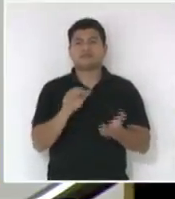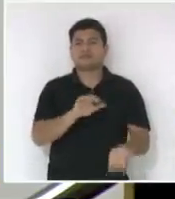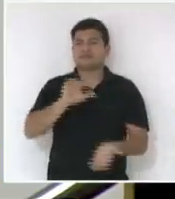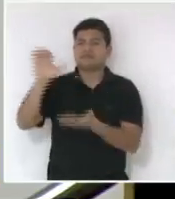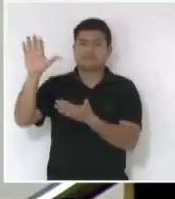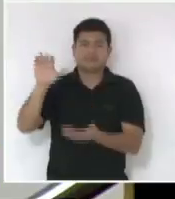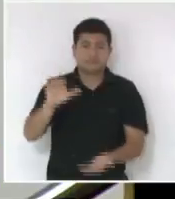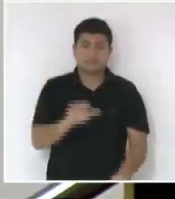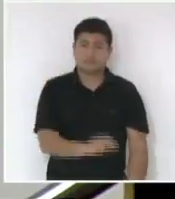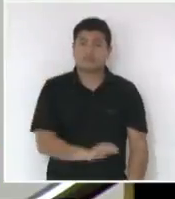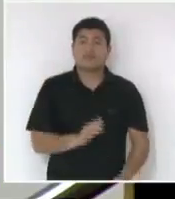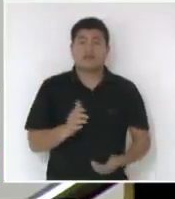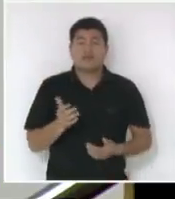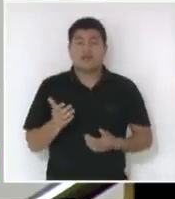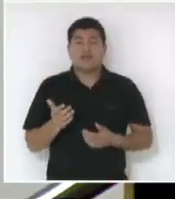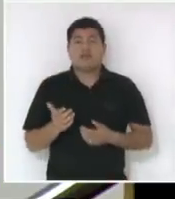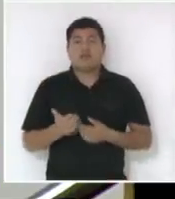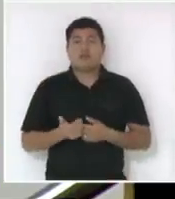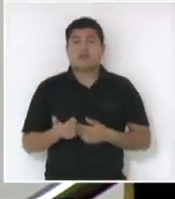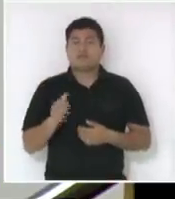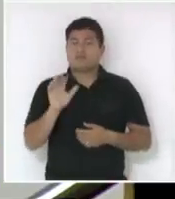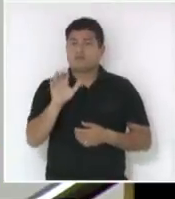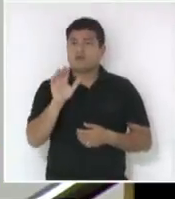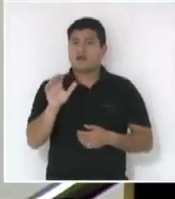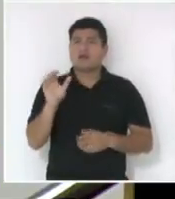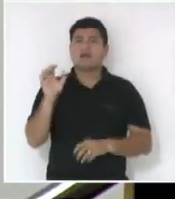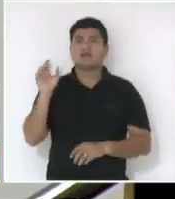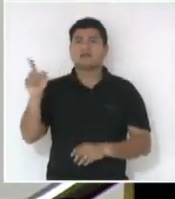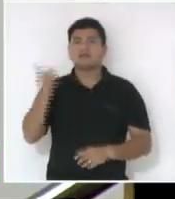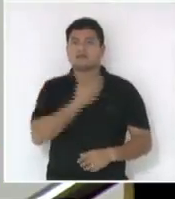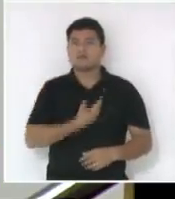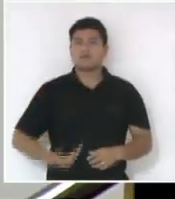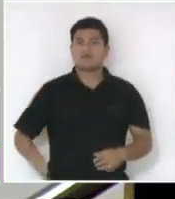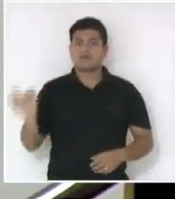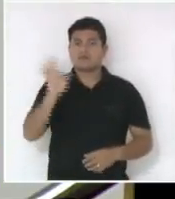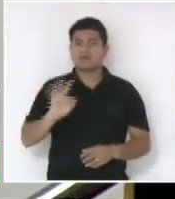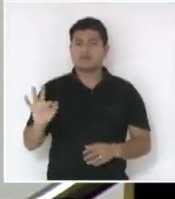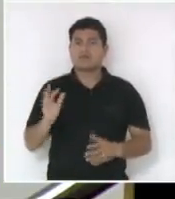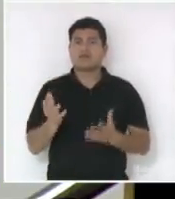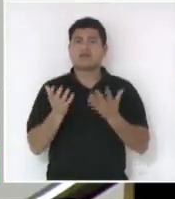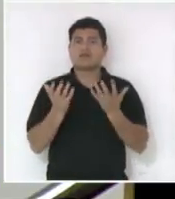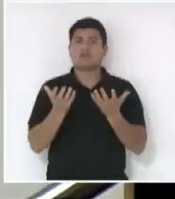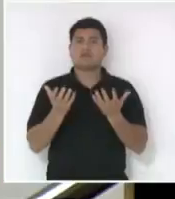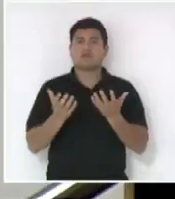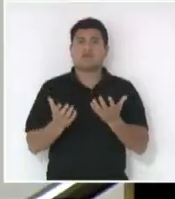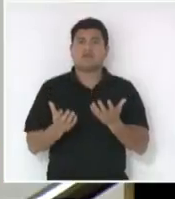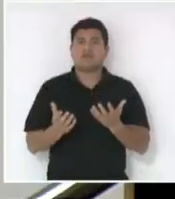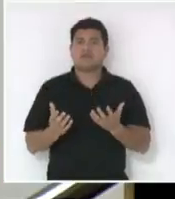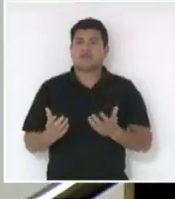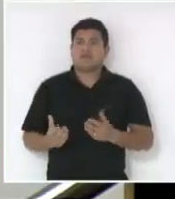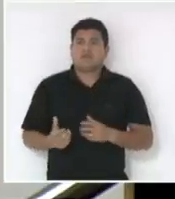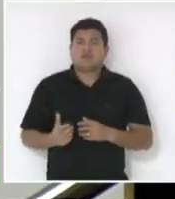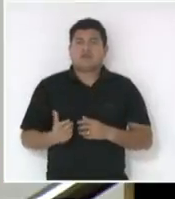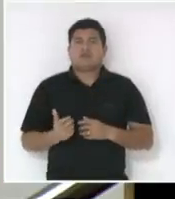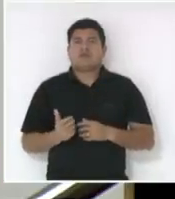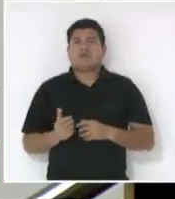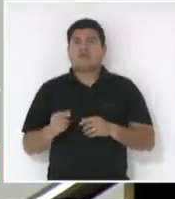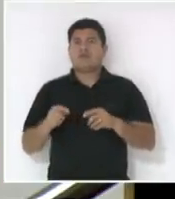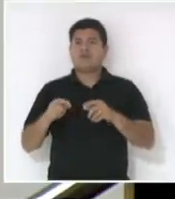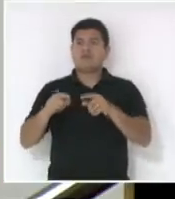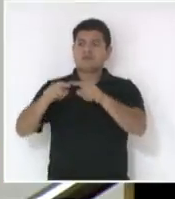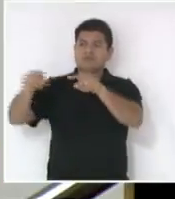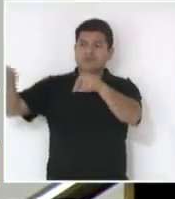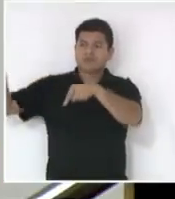o governo federal está pedindo para assumir, para que o município assuma uma área